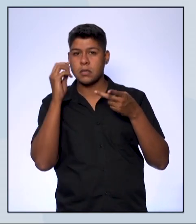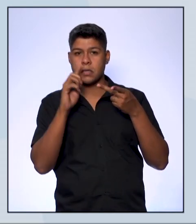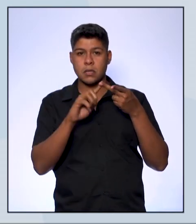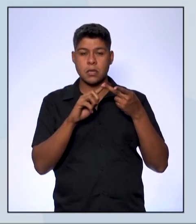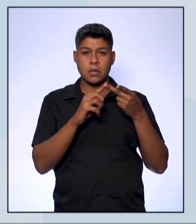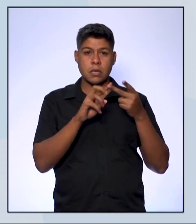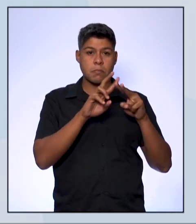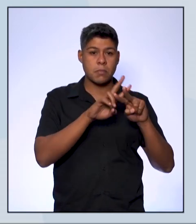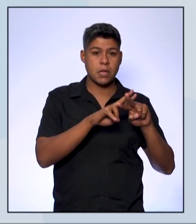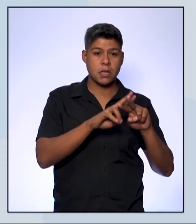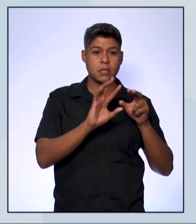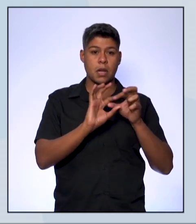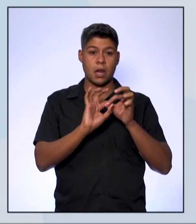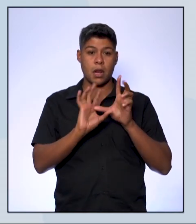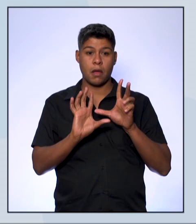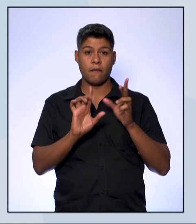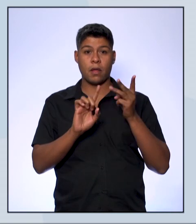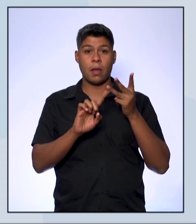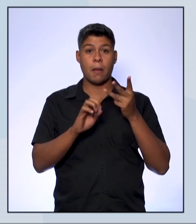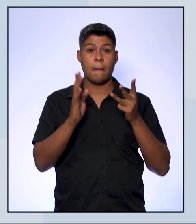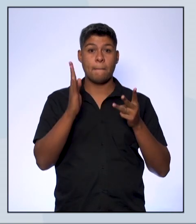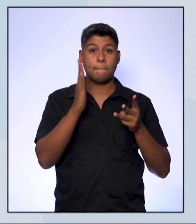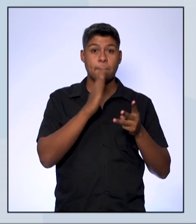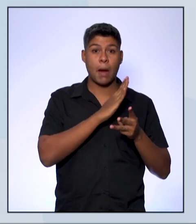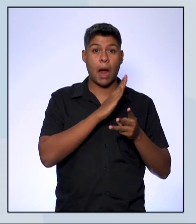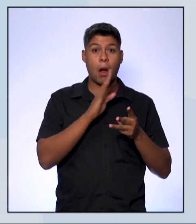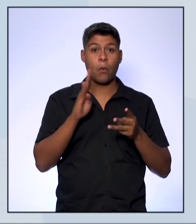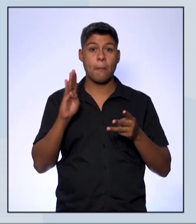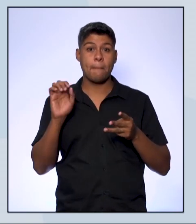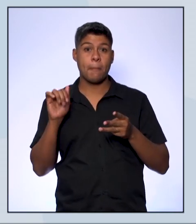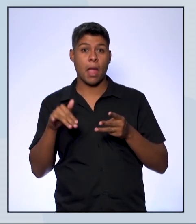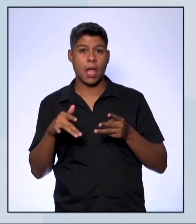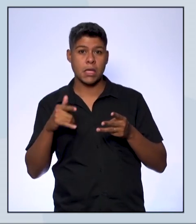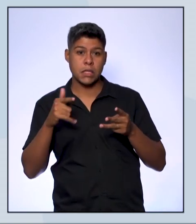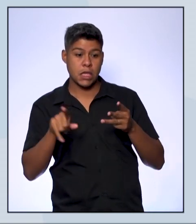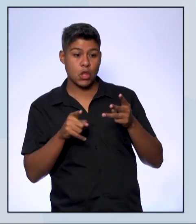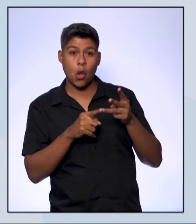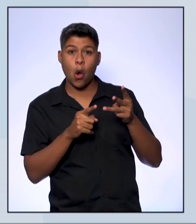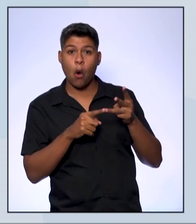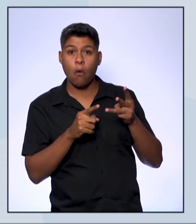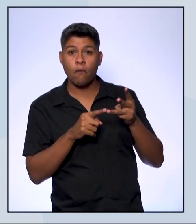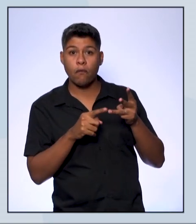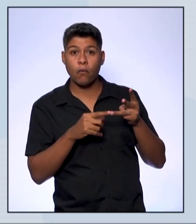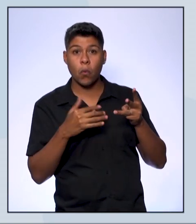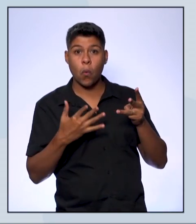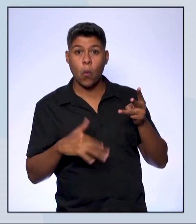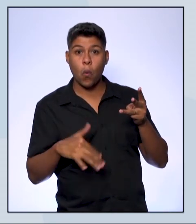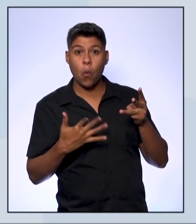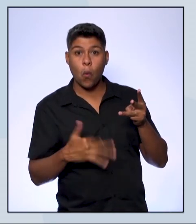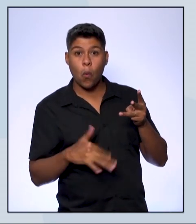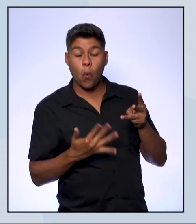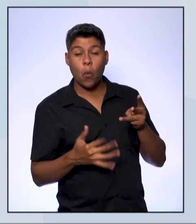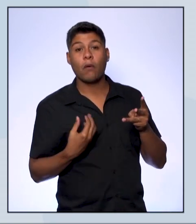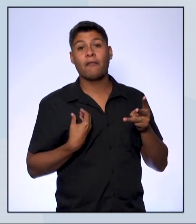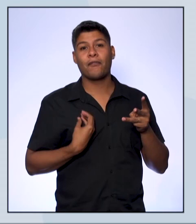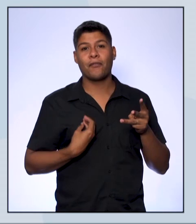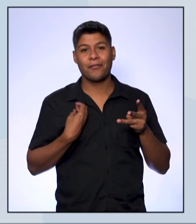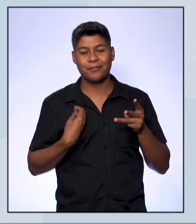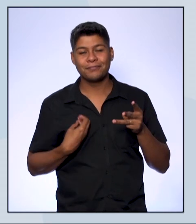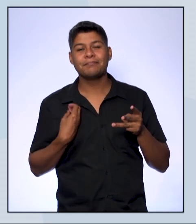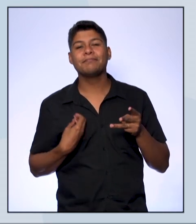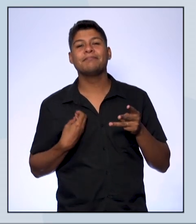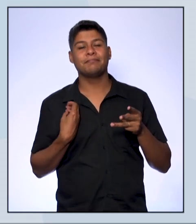desprender mal e bem olha o mal e bem aparecendo de novo então de novo essa questão existencial